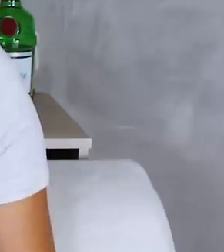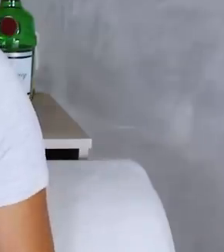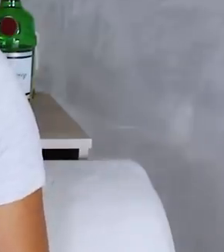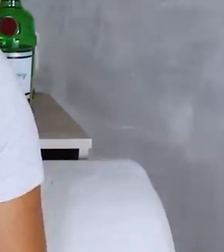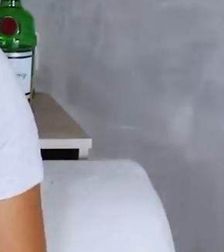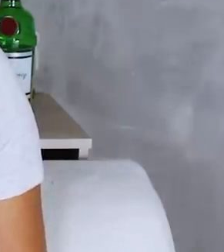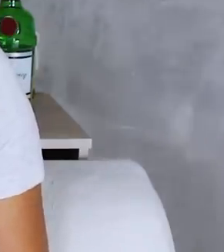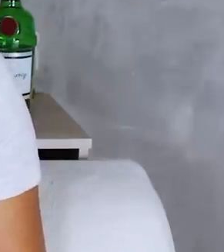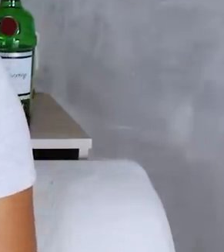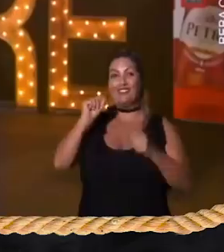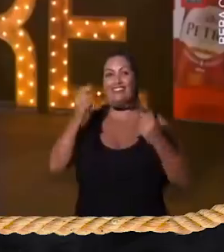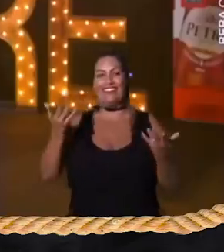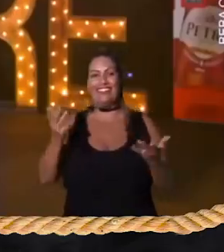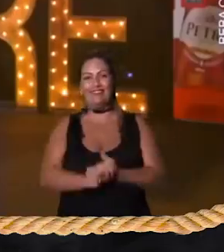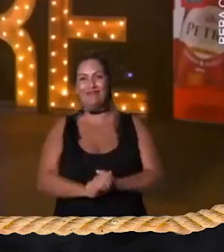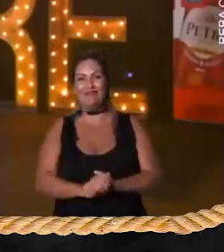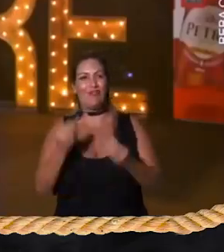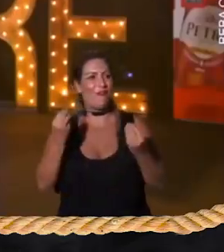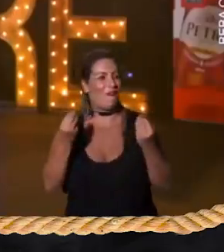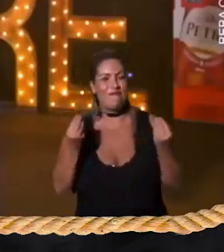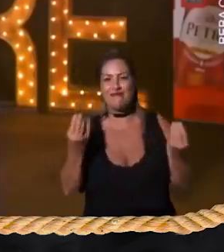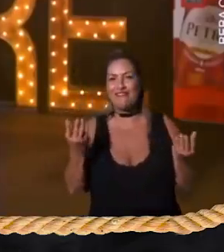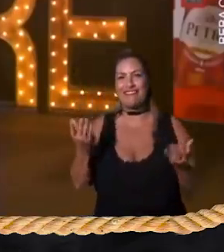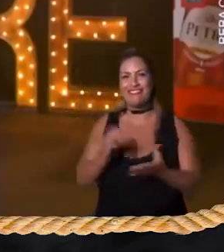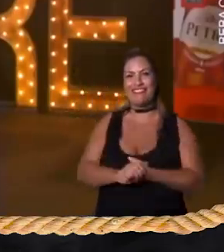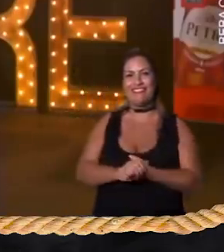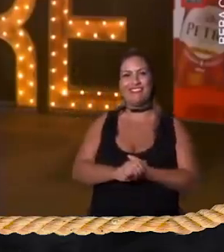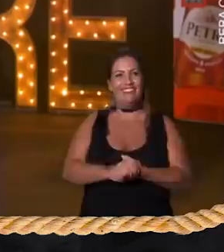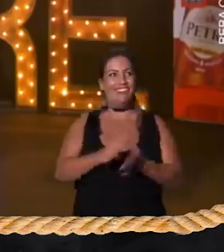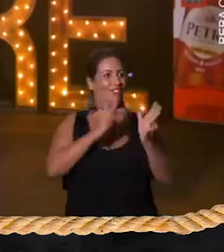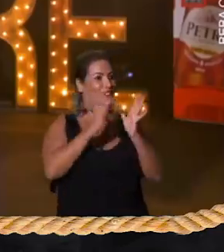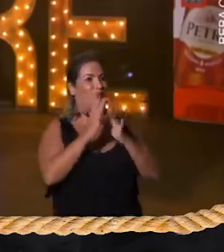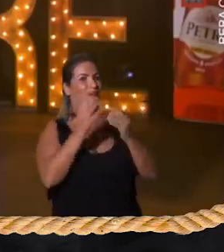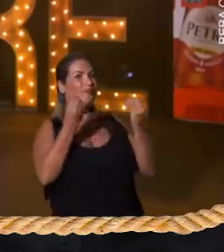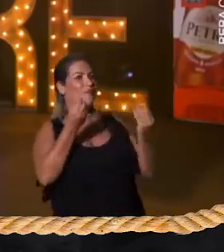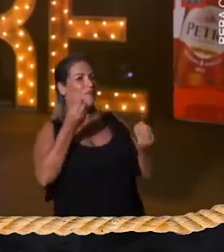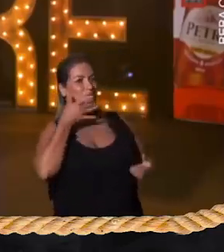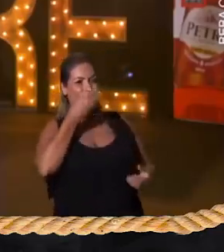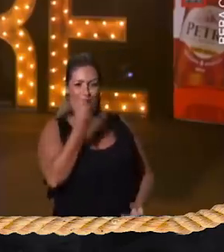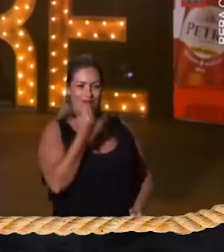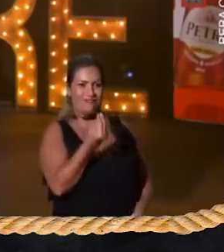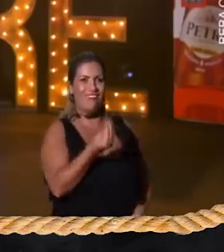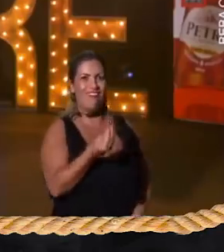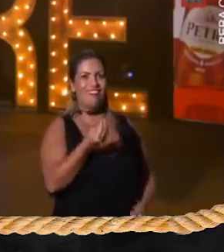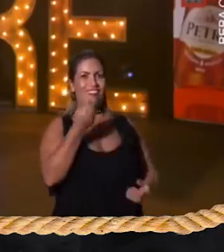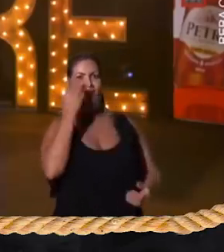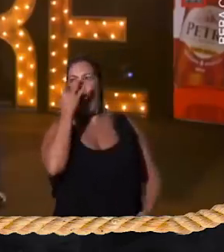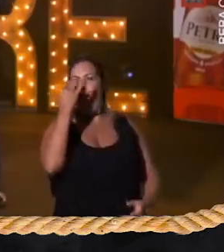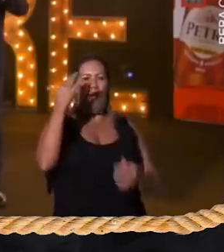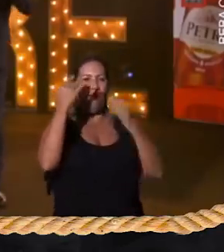tava pronunciando. Confere aí. De repente, tá na boca do balão, você tá cantando lindo. Meu Jesus. Que voz gostosa, que olhos lindos, que